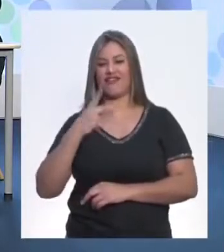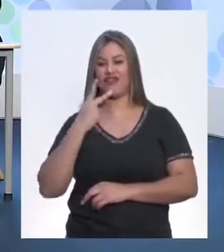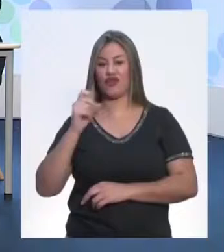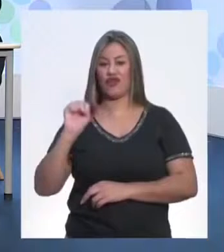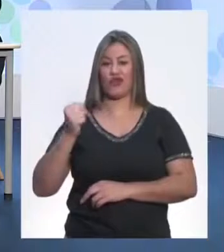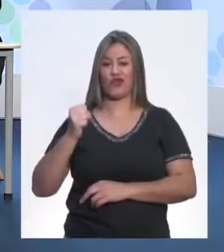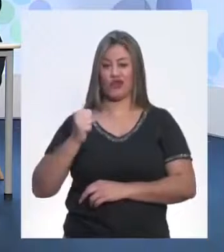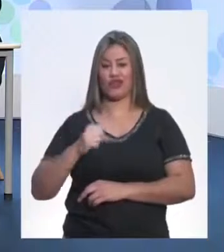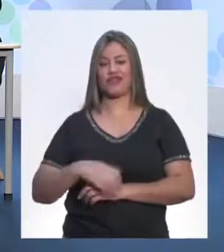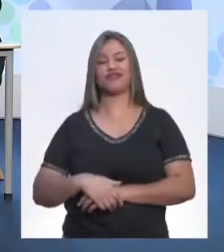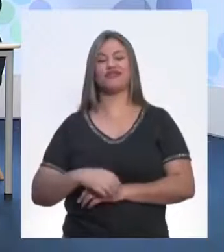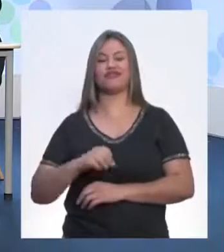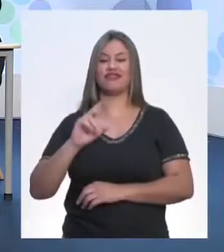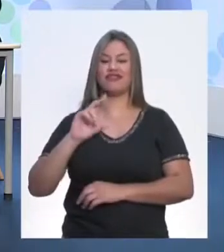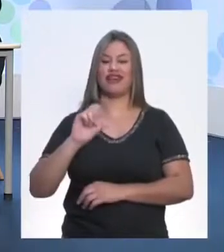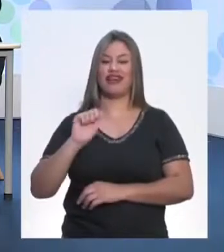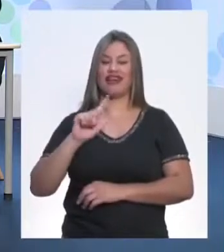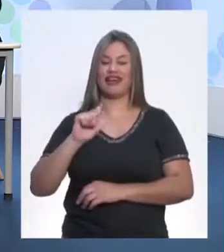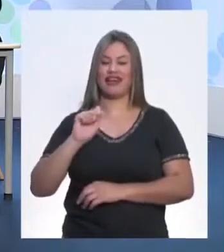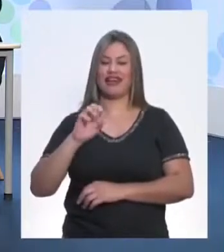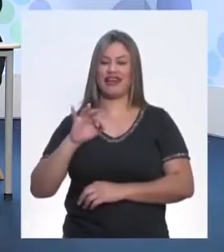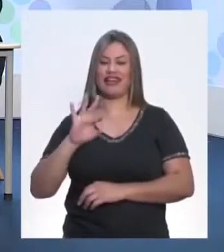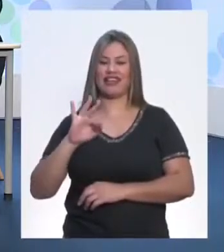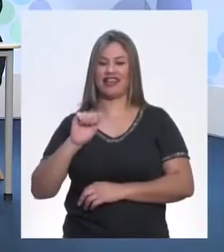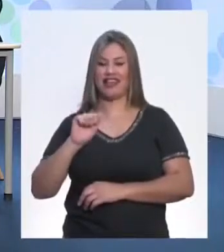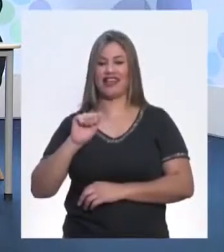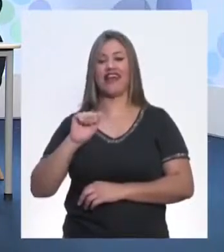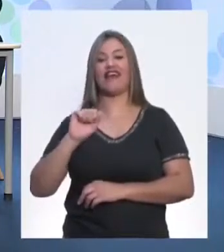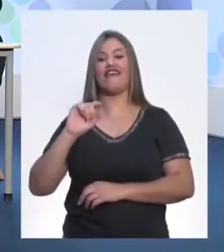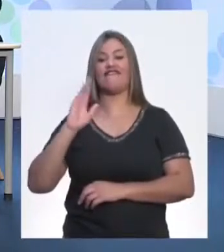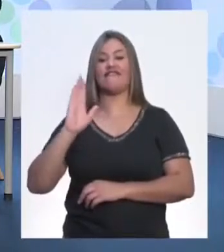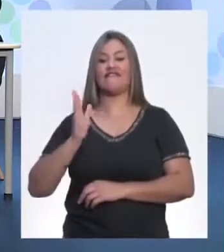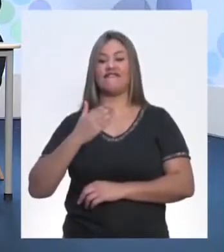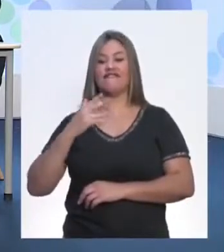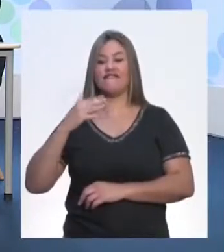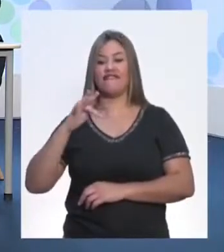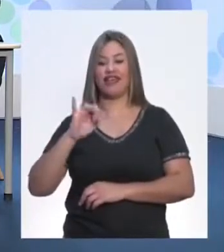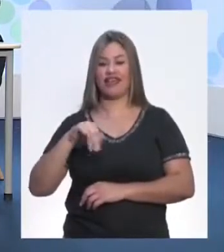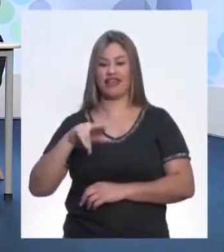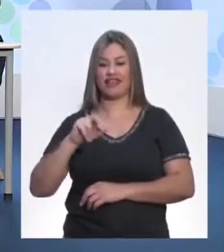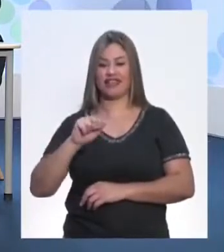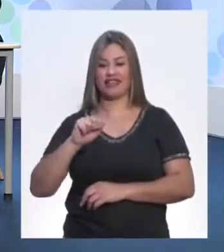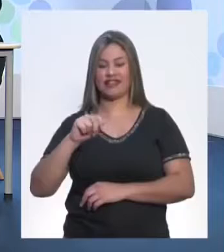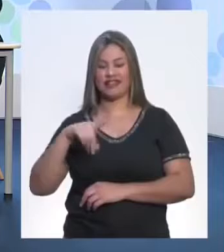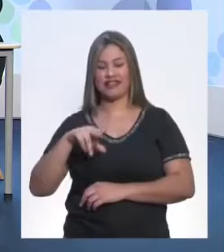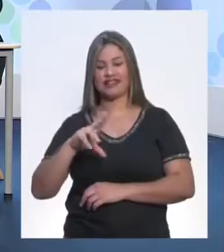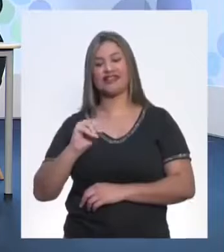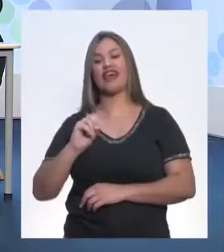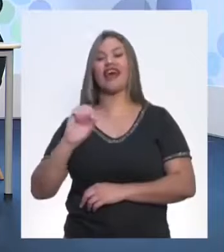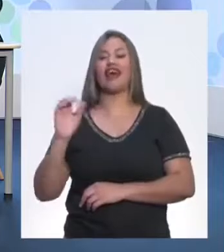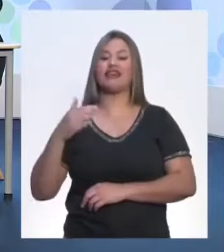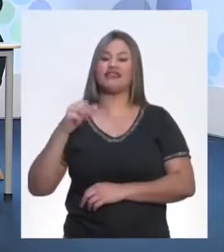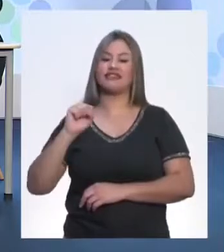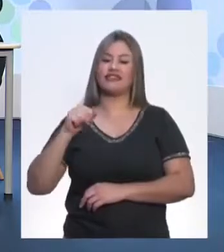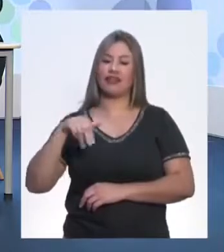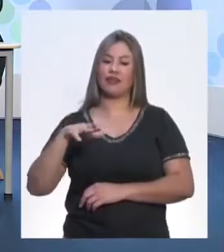A Ágata, a Fernanda disseram que é... E o Samuel, Hugo, o Rian,